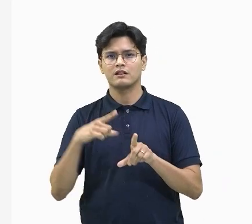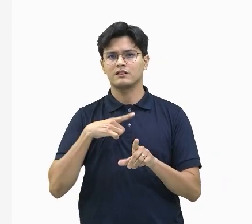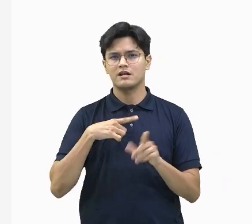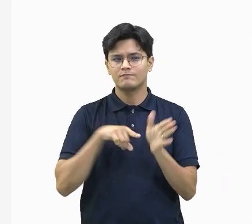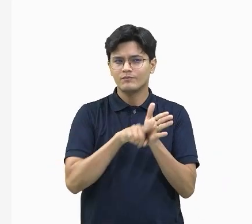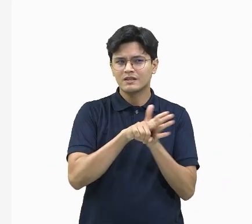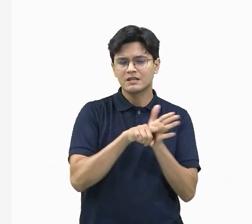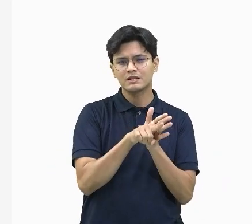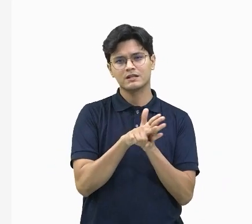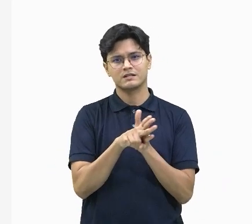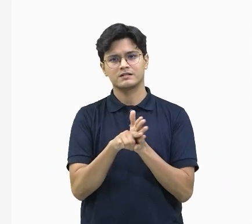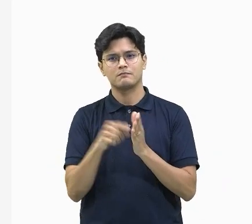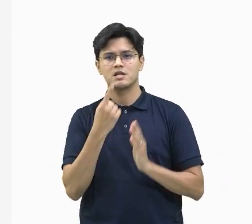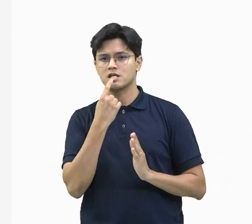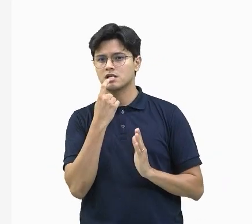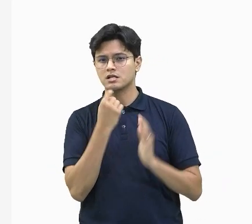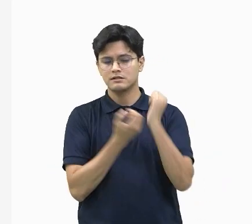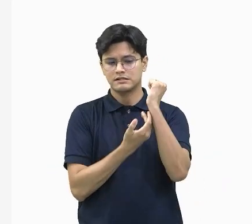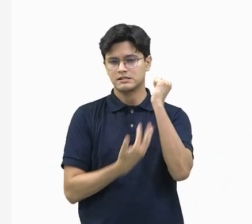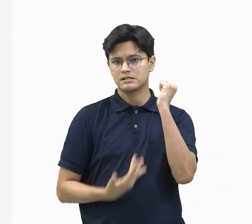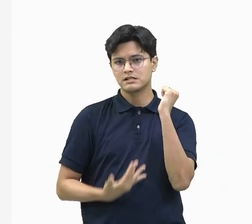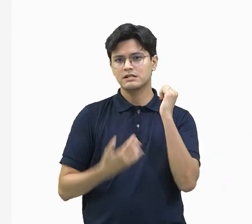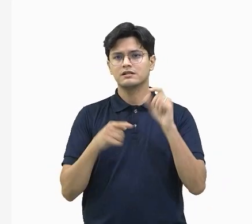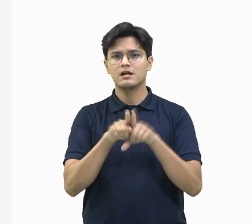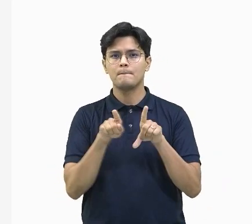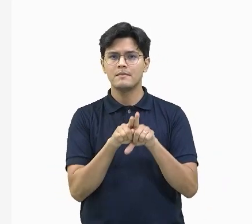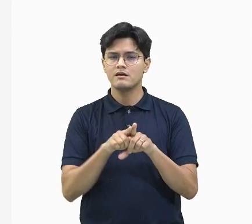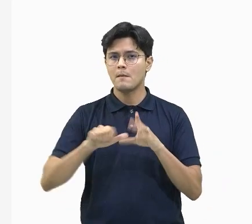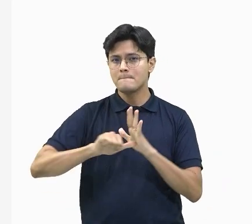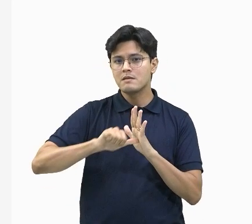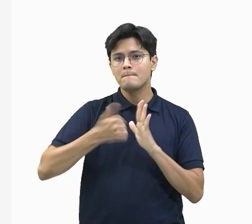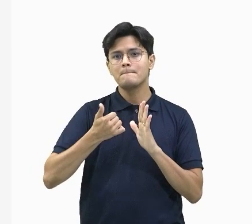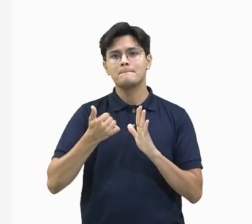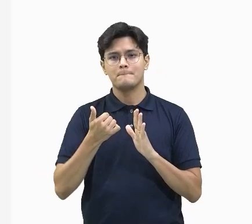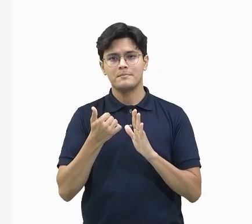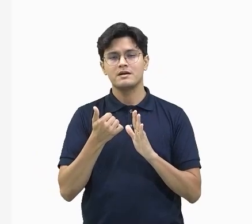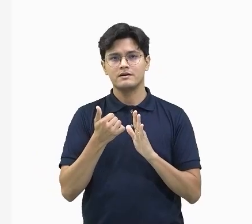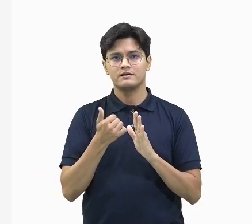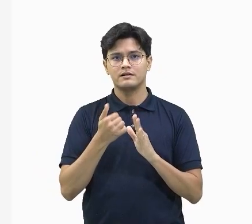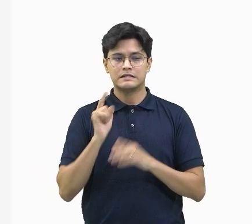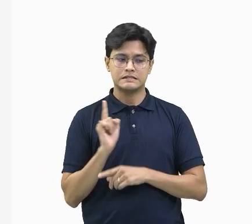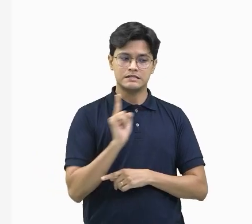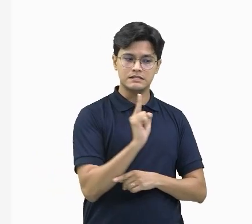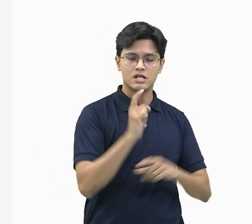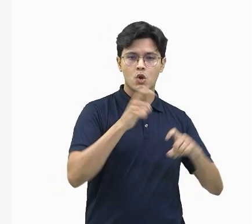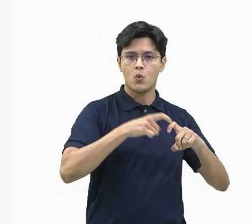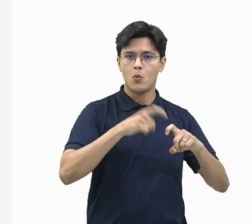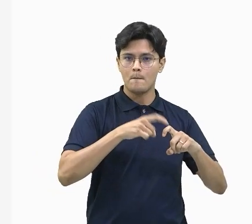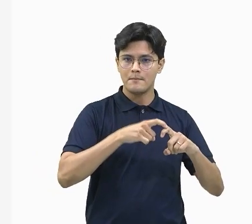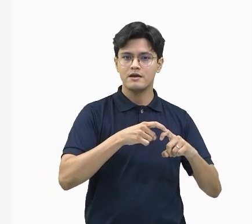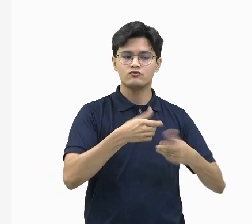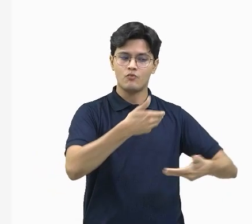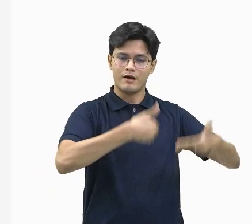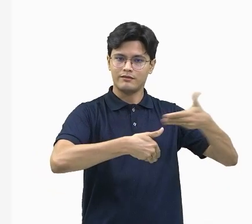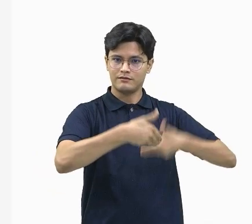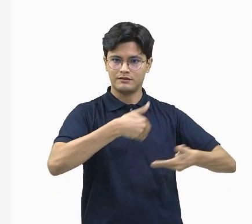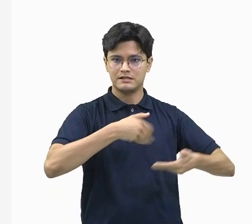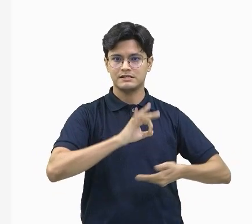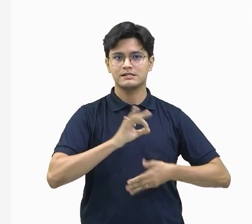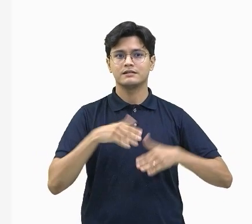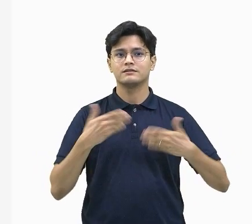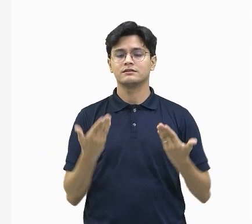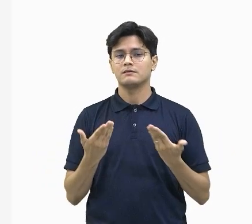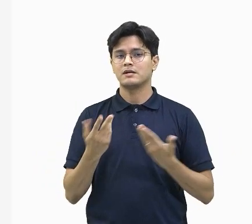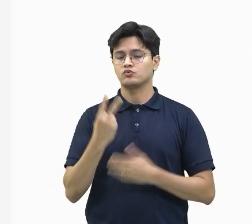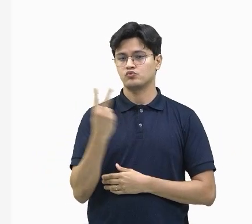primeira consulta pré-natal para iniciar o acompanhamento médico. No segundo trimestre, abrangendo de 14 a 27